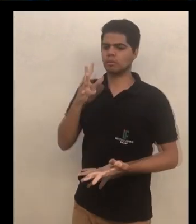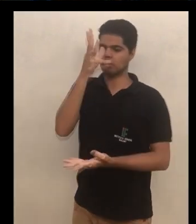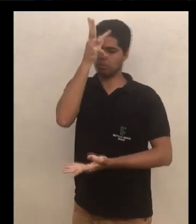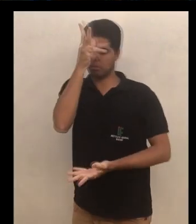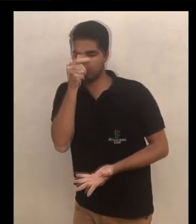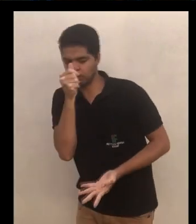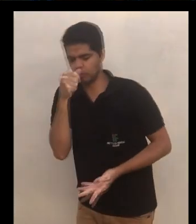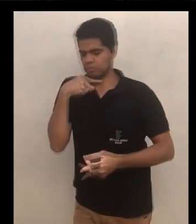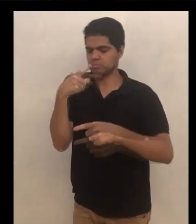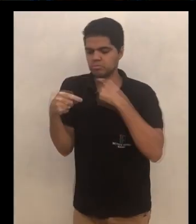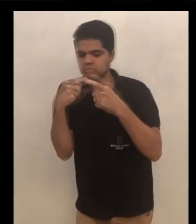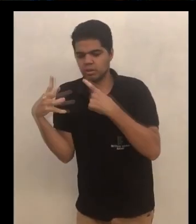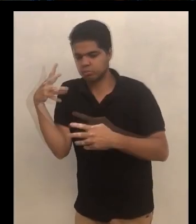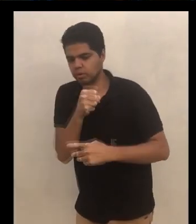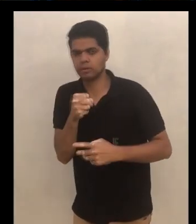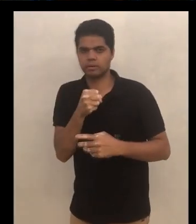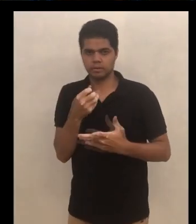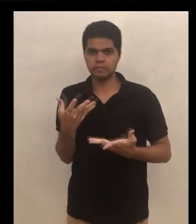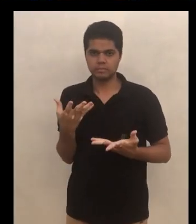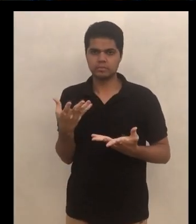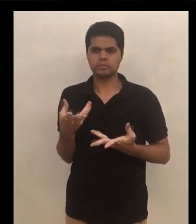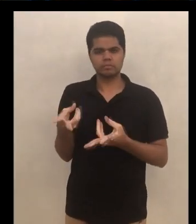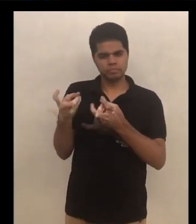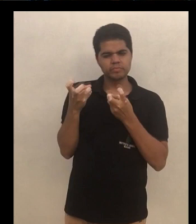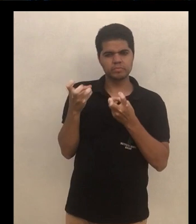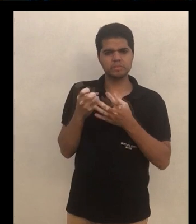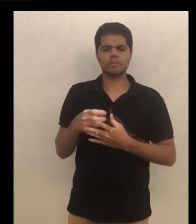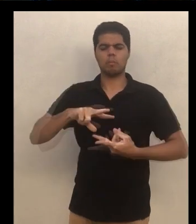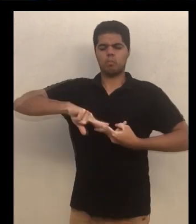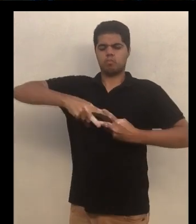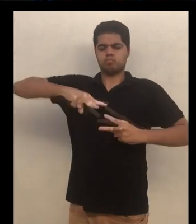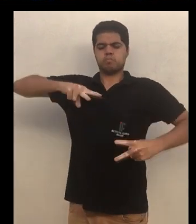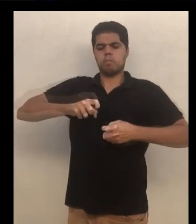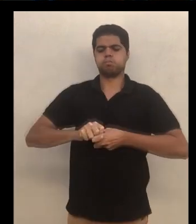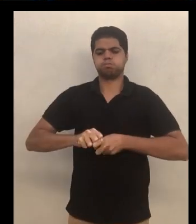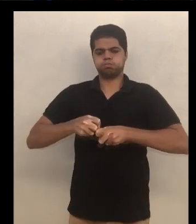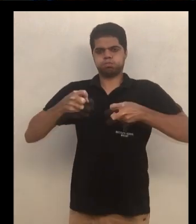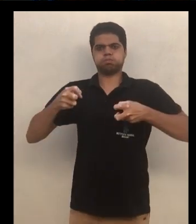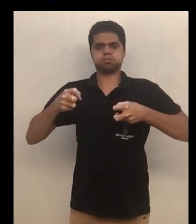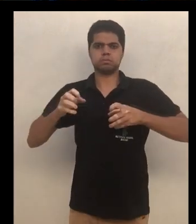não responde, porque não dá tempo, certo? Então, vamos tirar esse mito do hormônio.